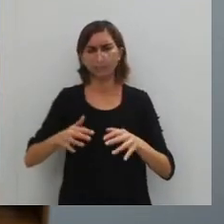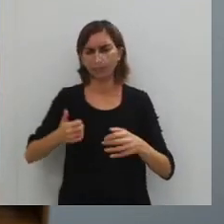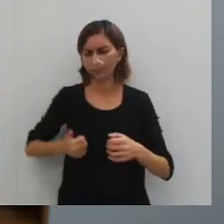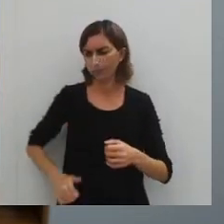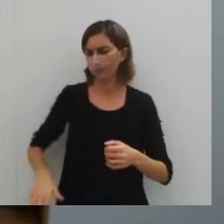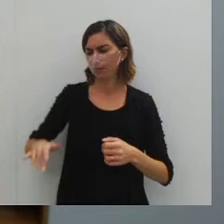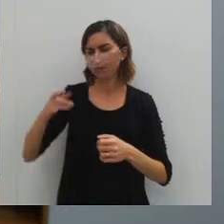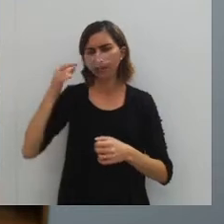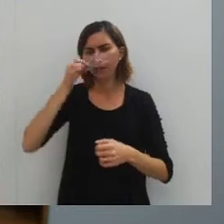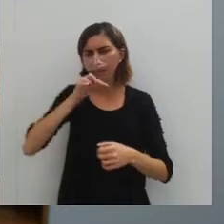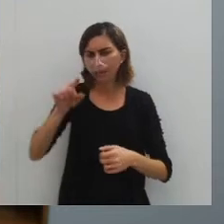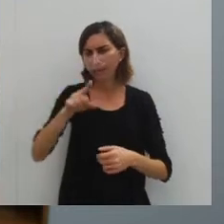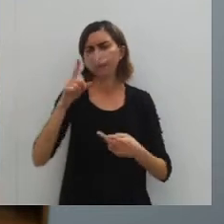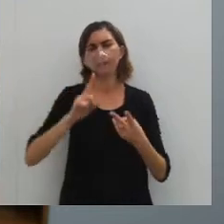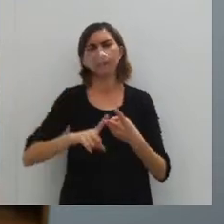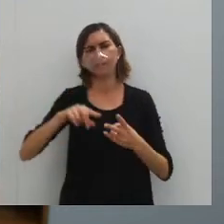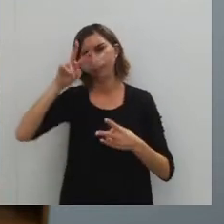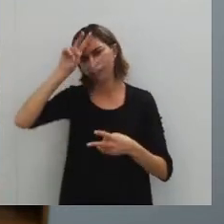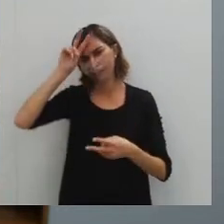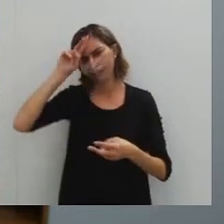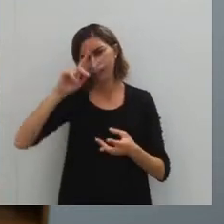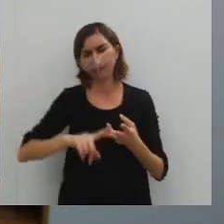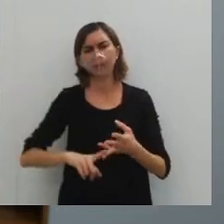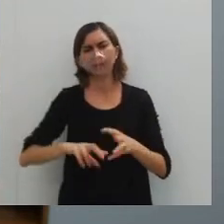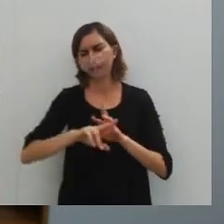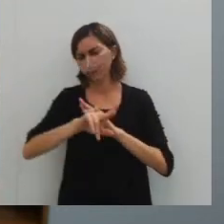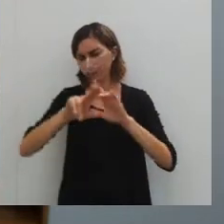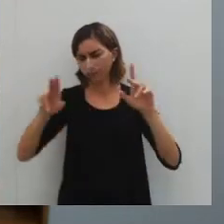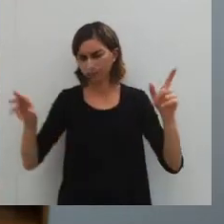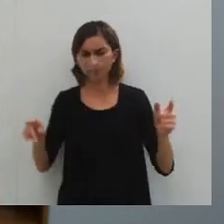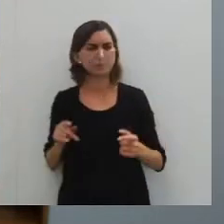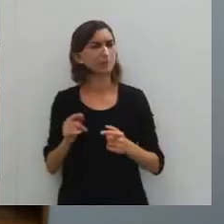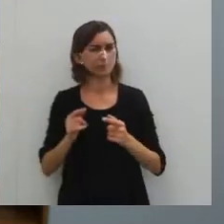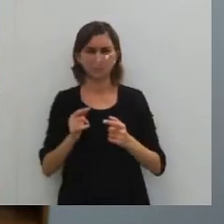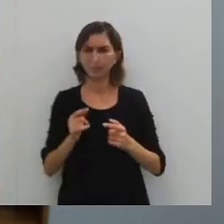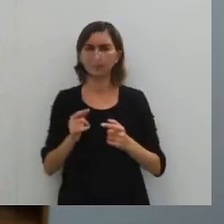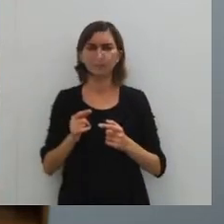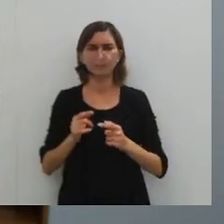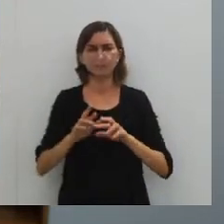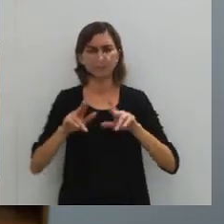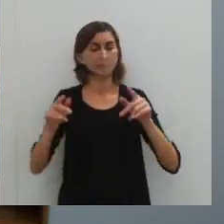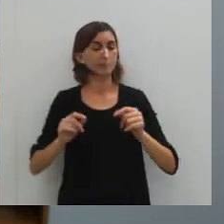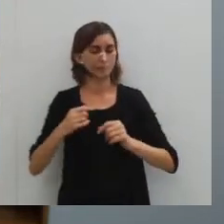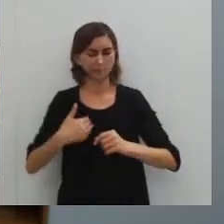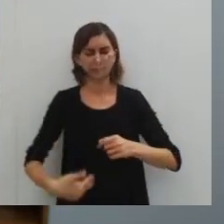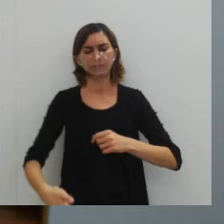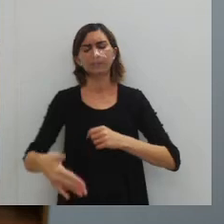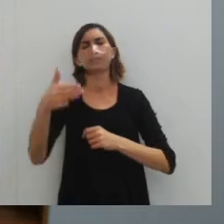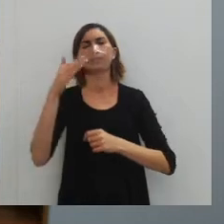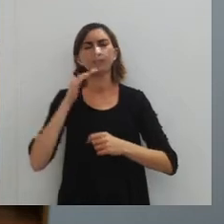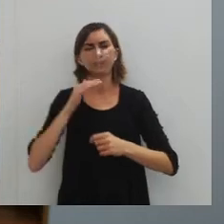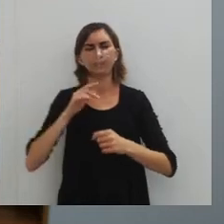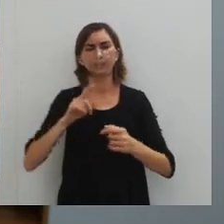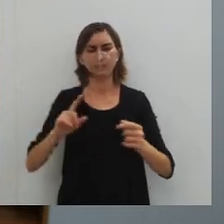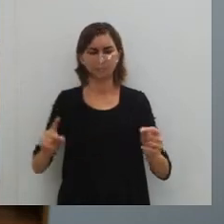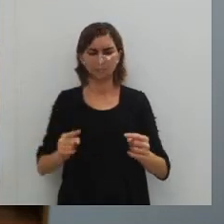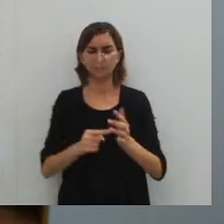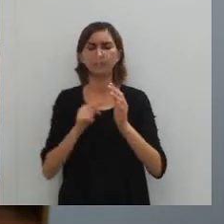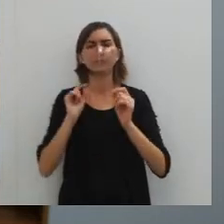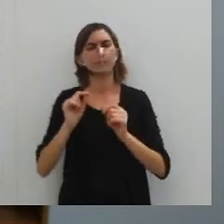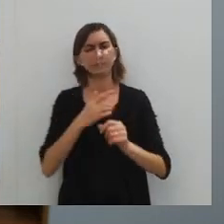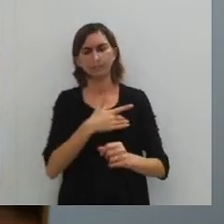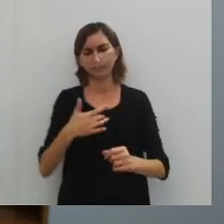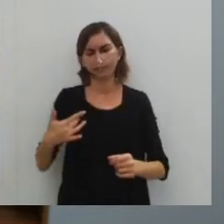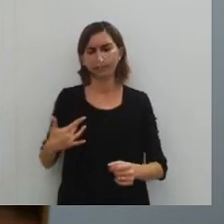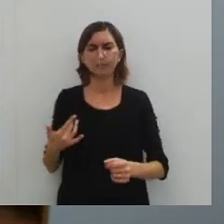aberto, gera ratos, baratas, entre outros insetos que vão afetar a